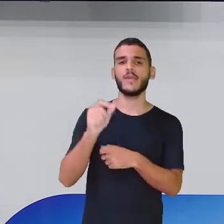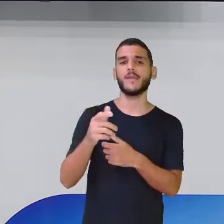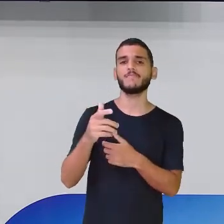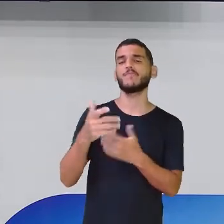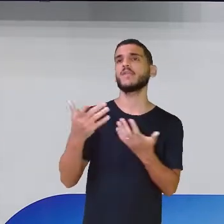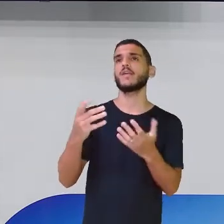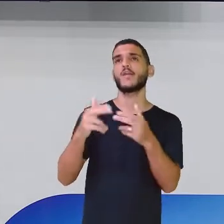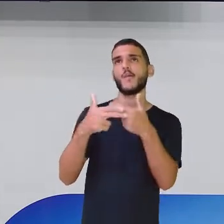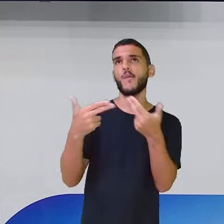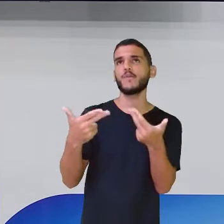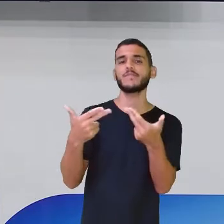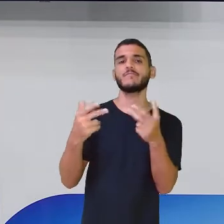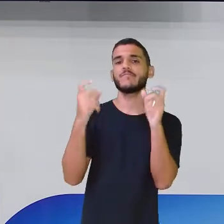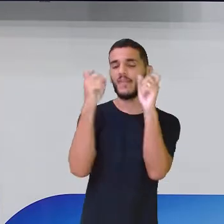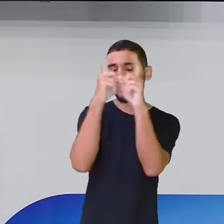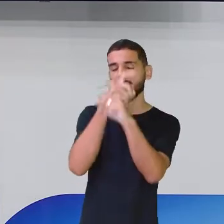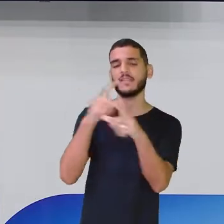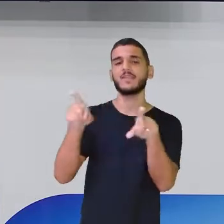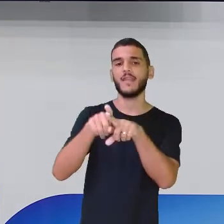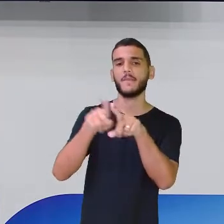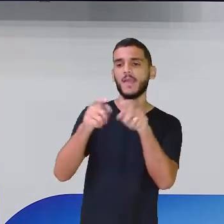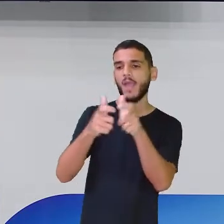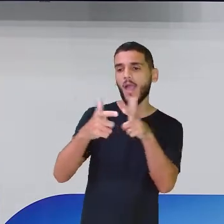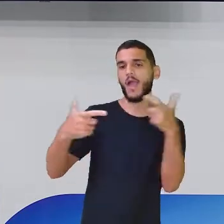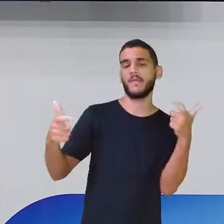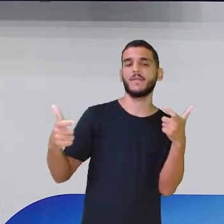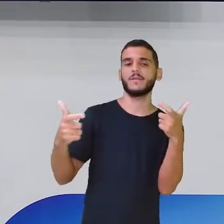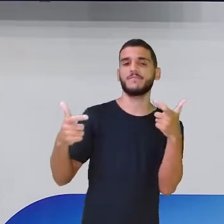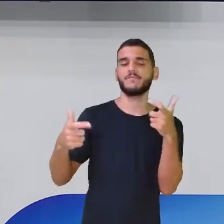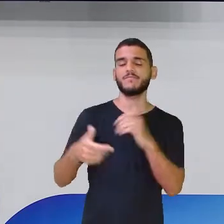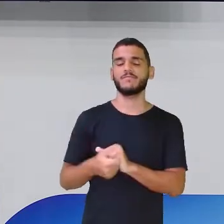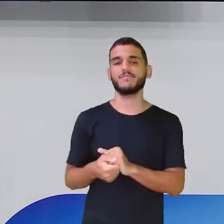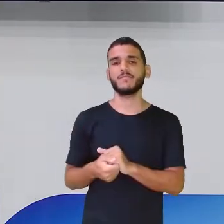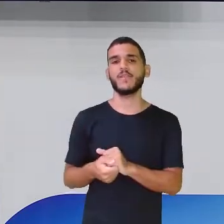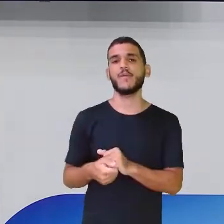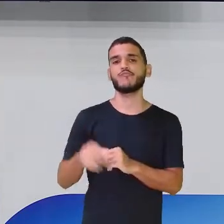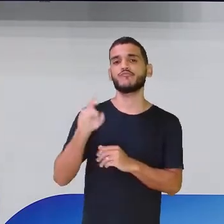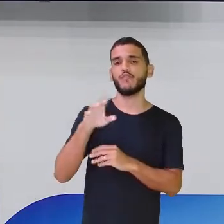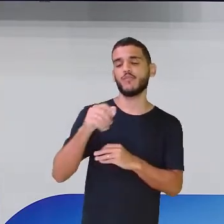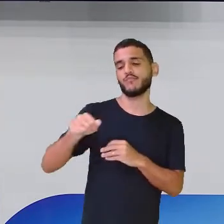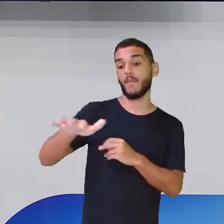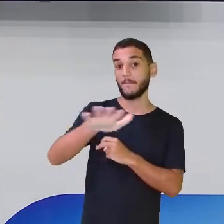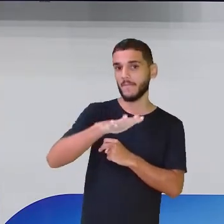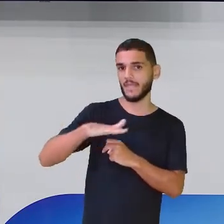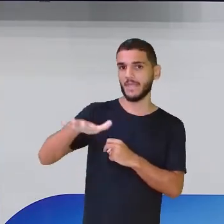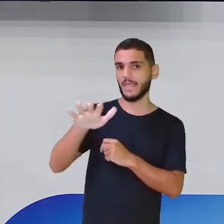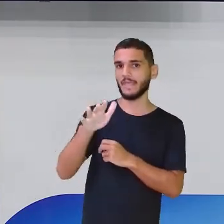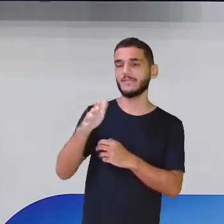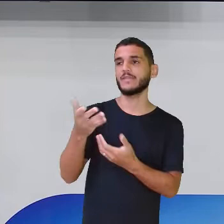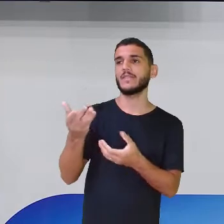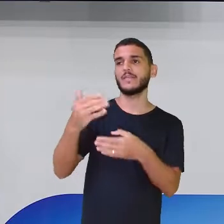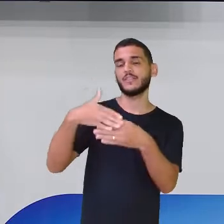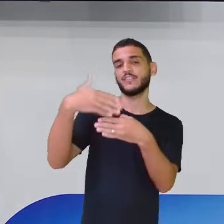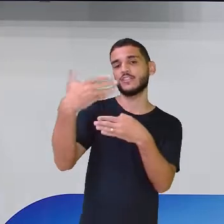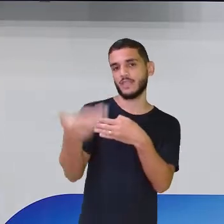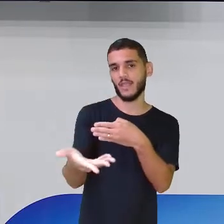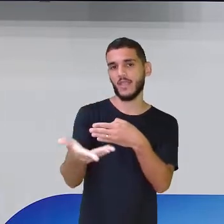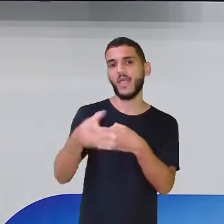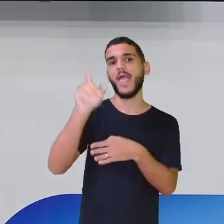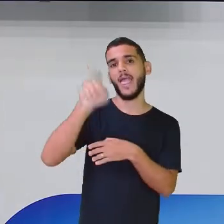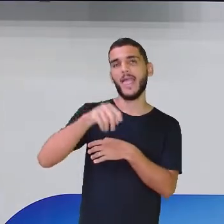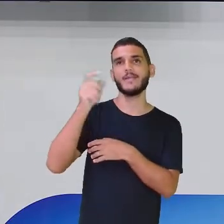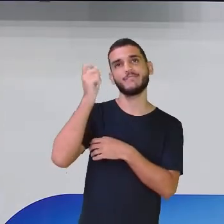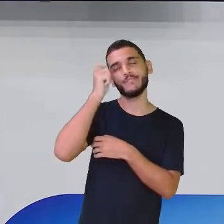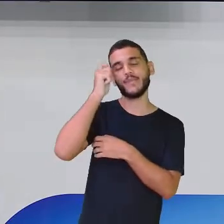complexa, mais ampla, mas não necessariamente de um ambiente externo. Porque essa é a ideia de